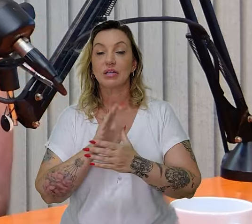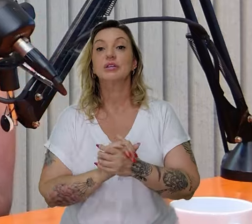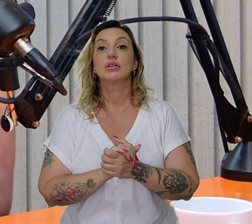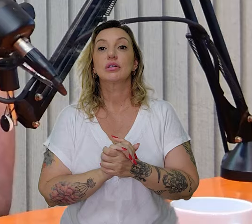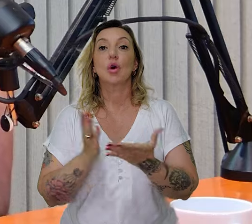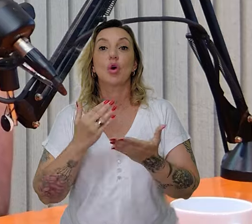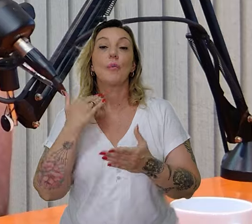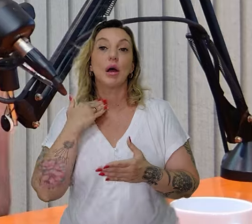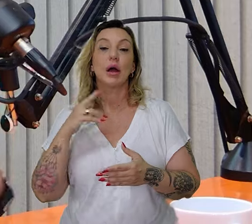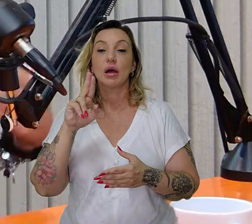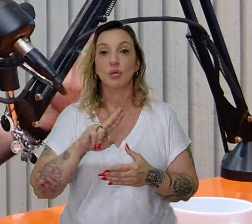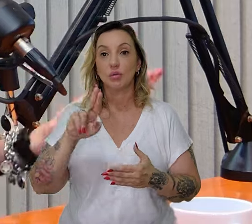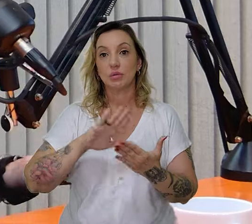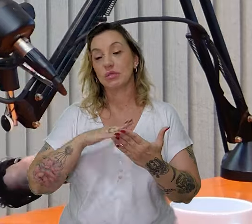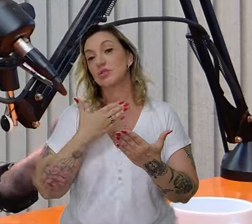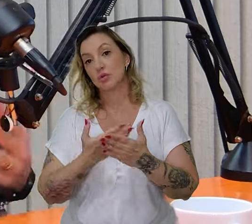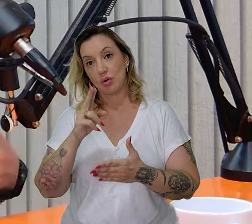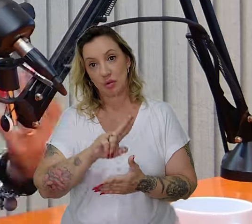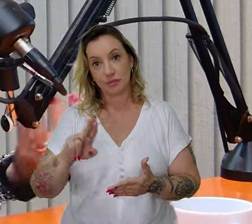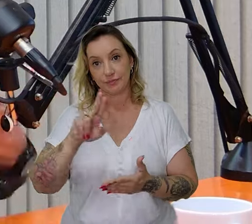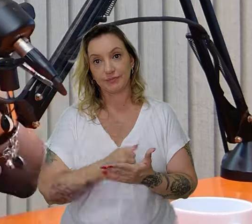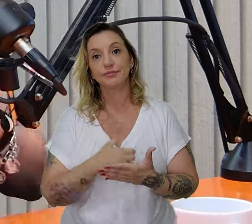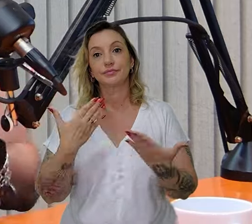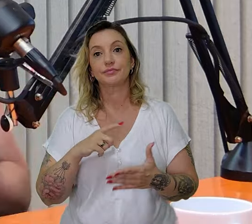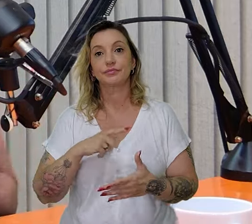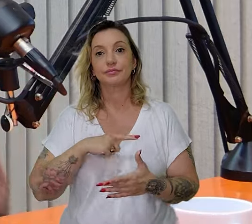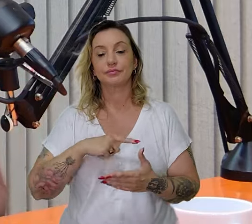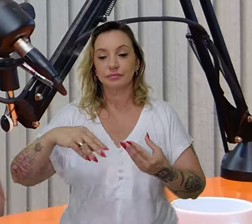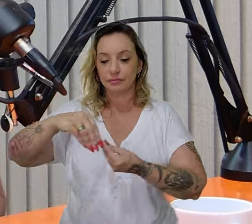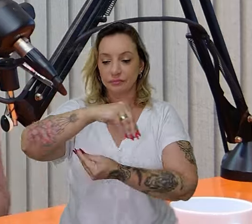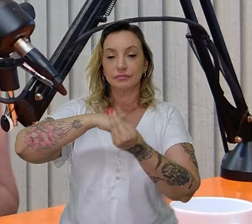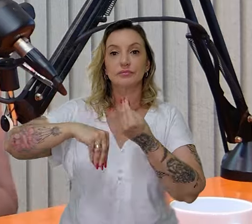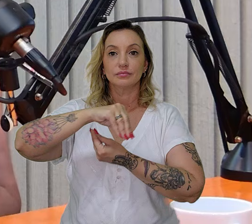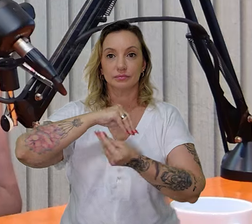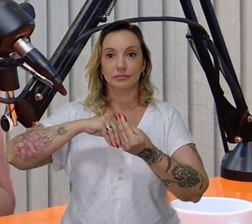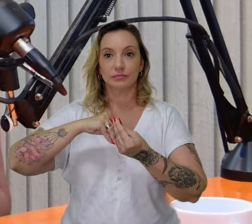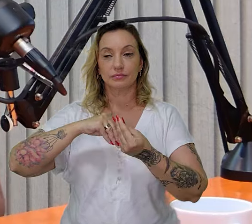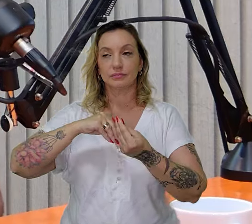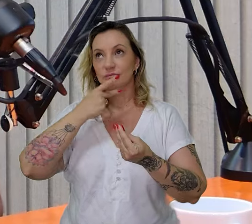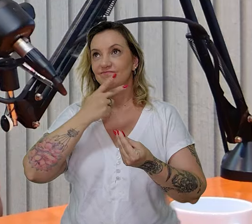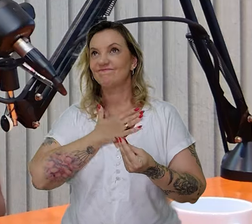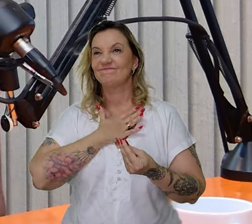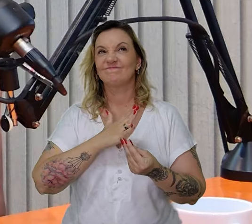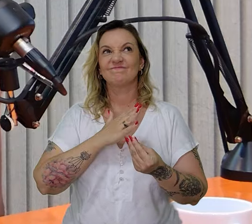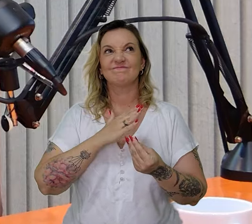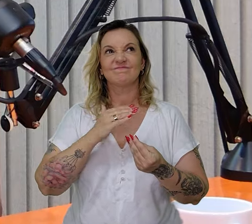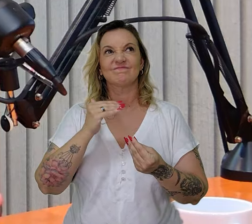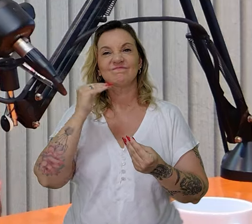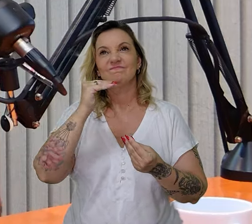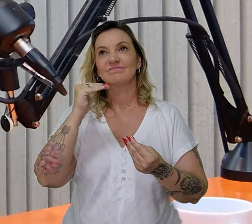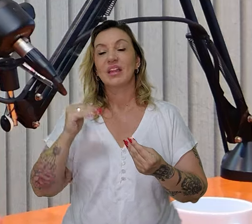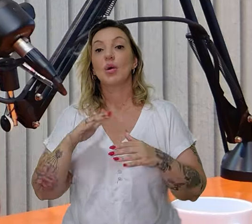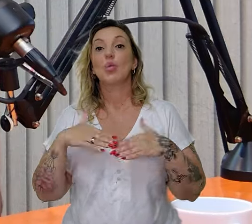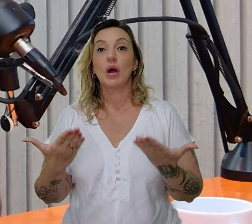que hoje bancos usam escolas usam Então tá tendo uma fusão né então a gente não gosta muito de classificar